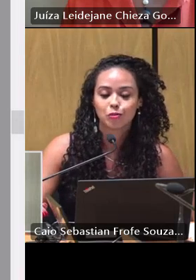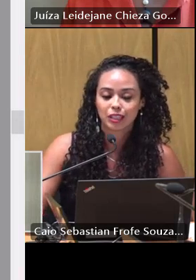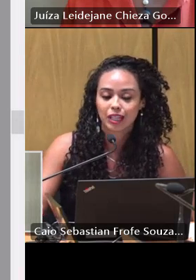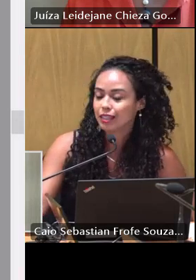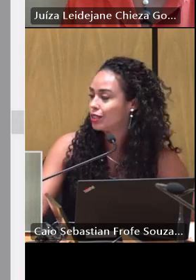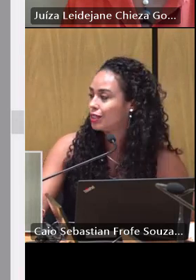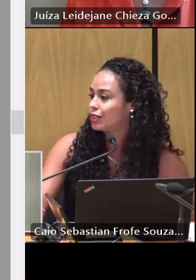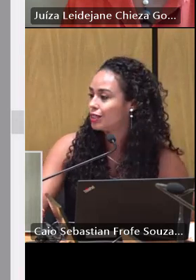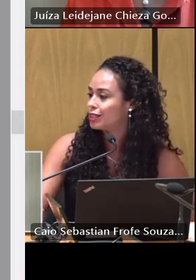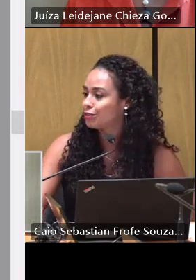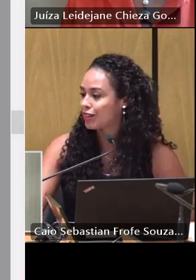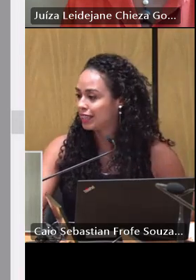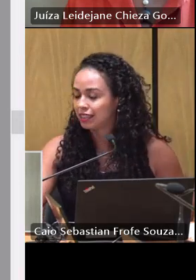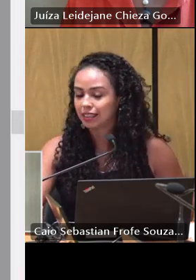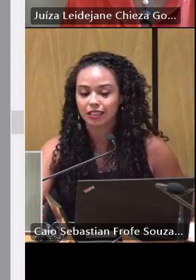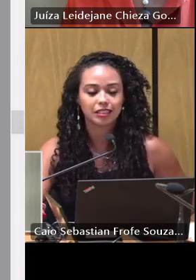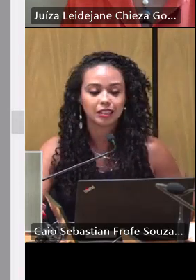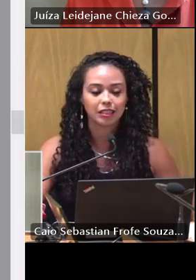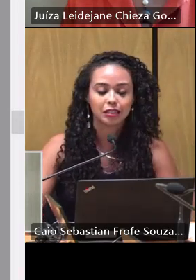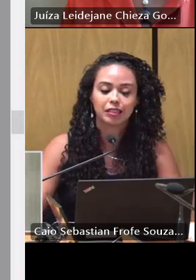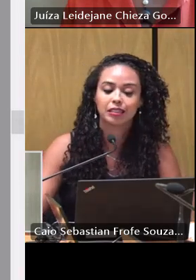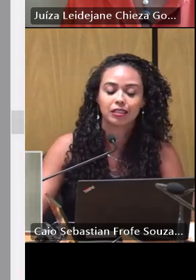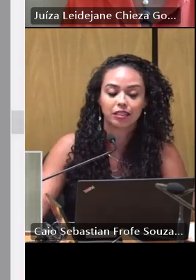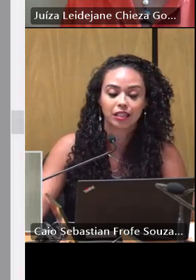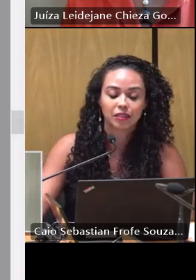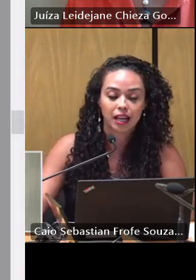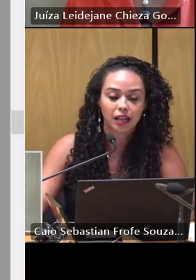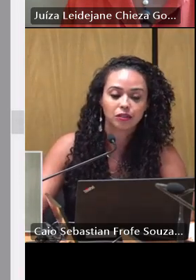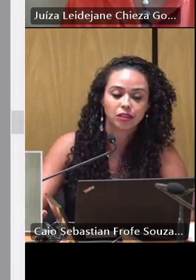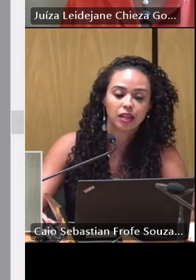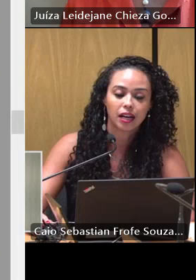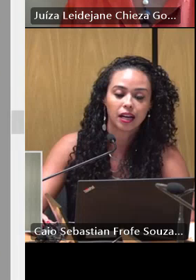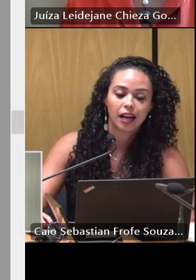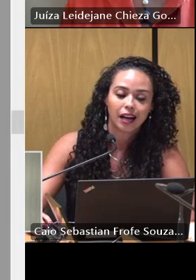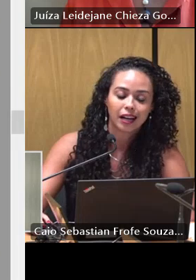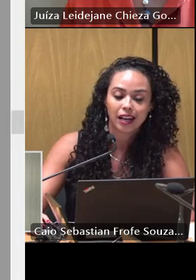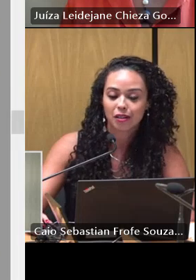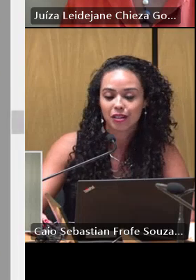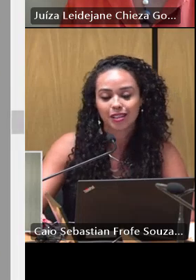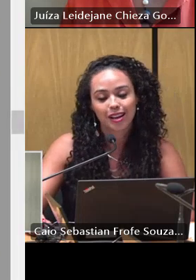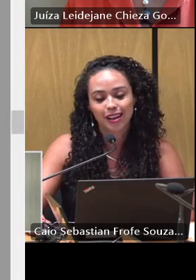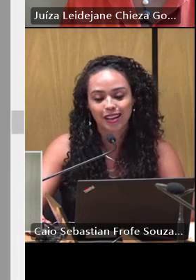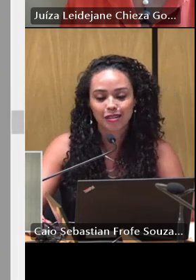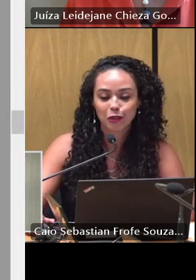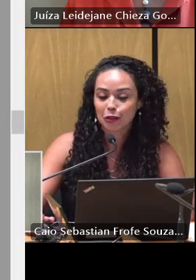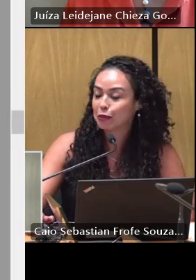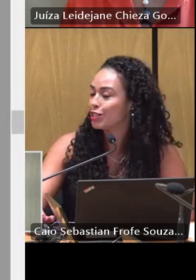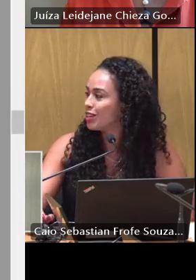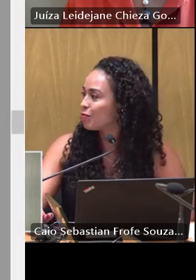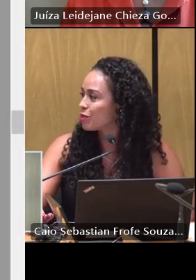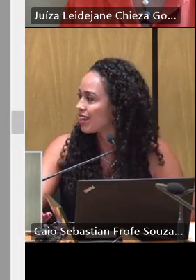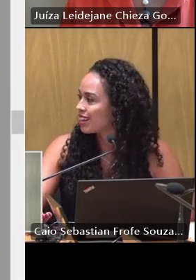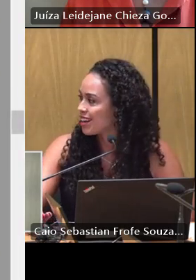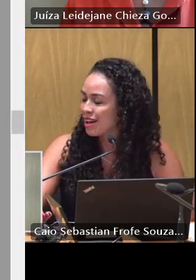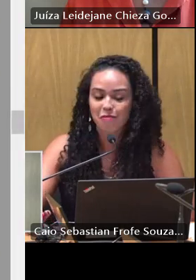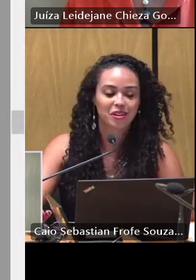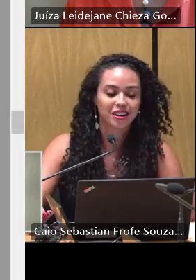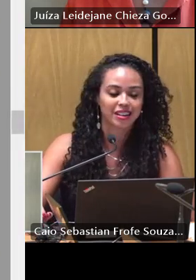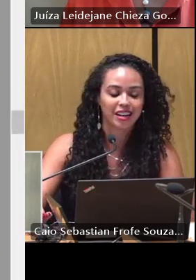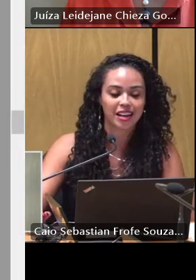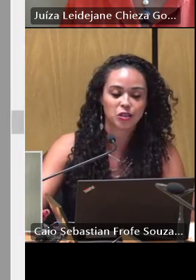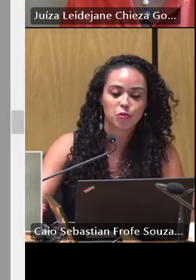uma das casas de de venda desse desses escravizados né a Claro que tá muito bonitinha para que era na